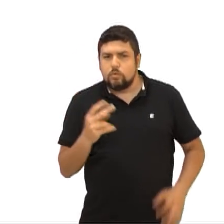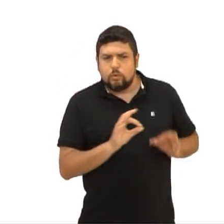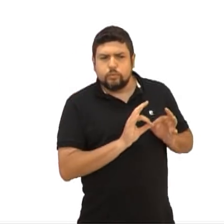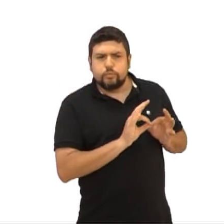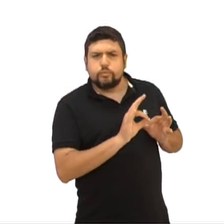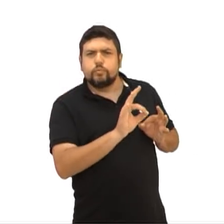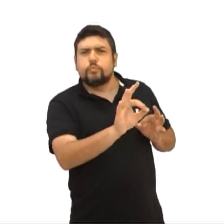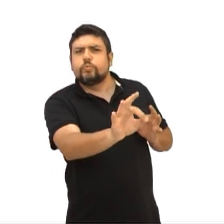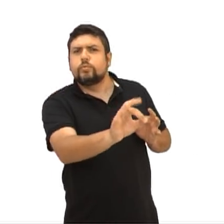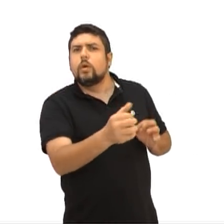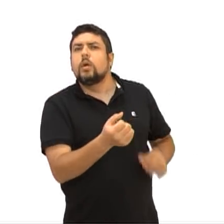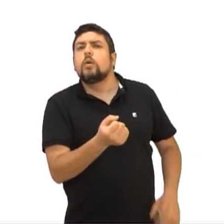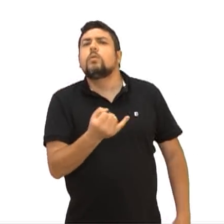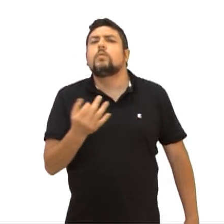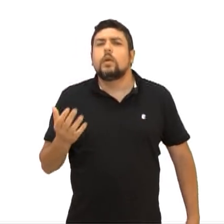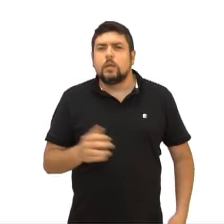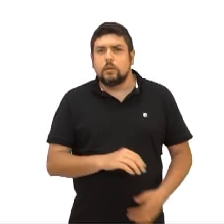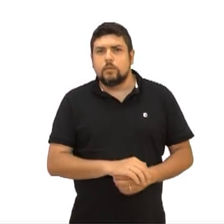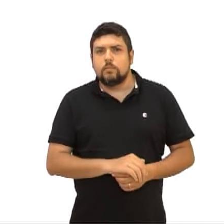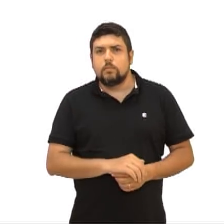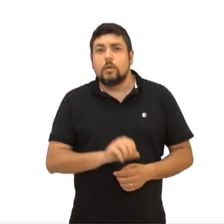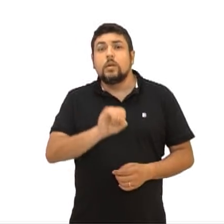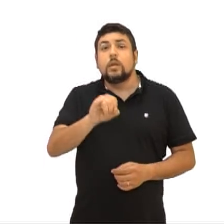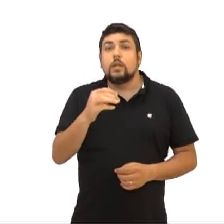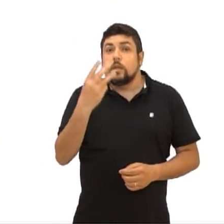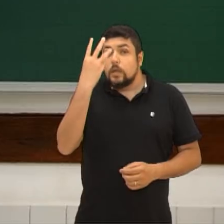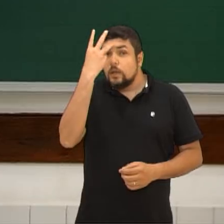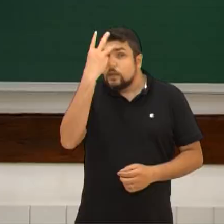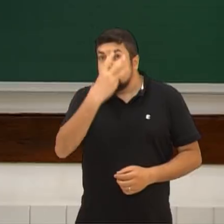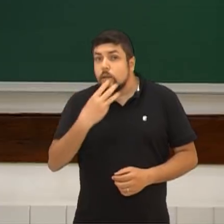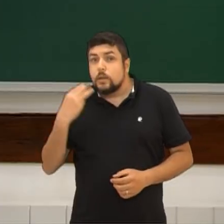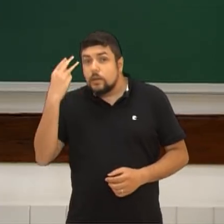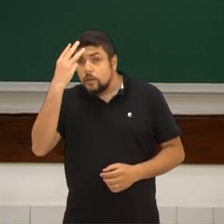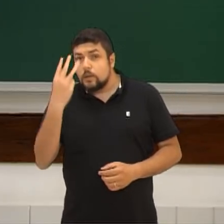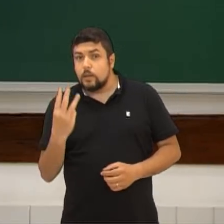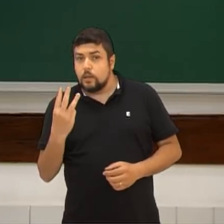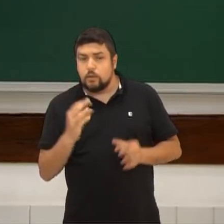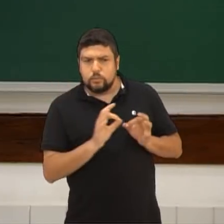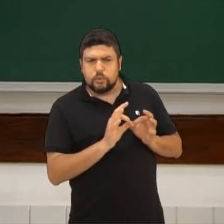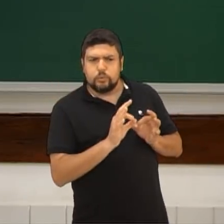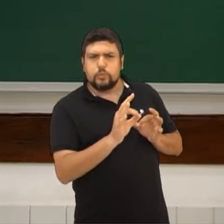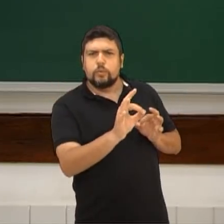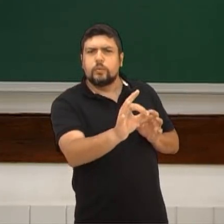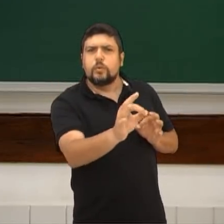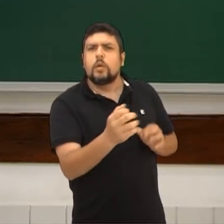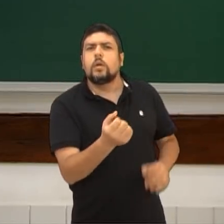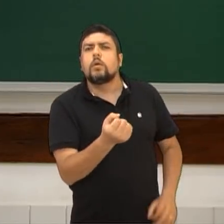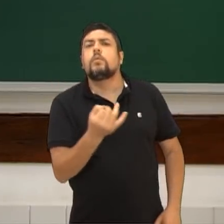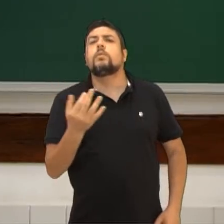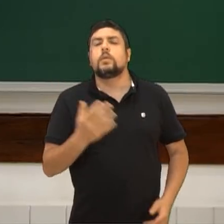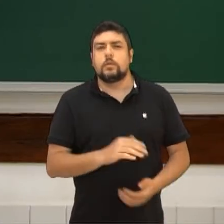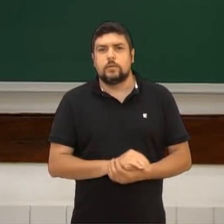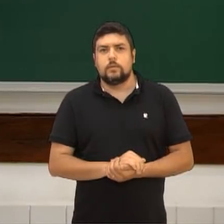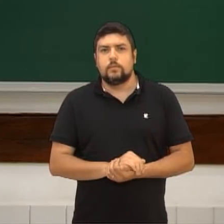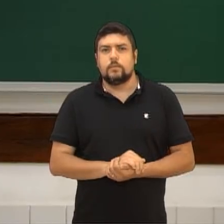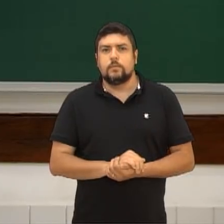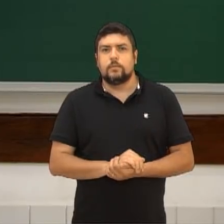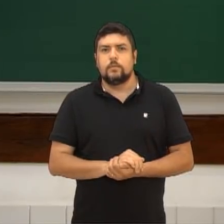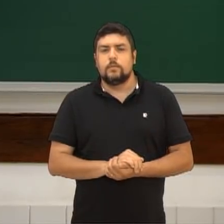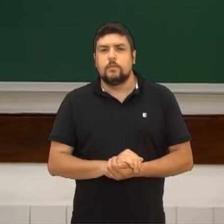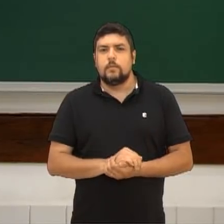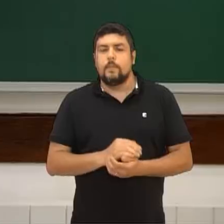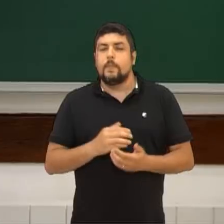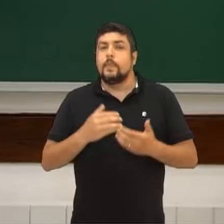em 3 horas? Neste exemplo, neste exercício, ele quer saber de vocês 2 vezes